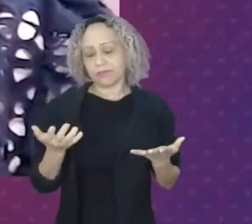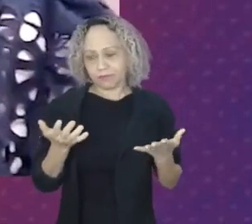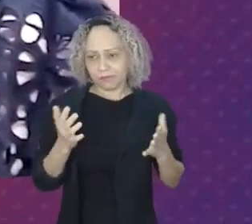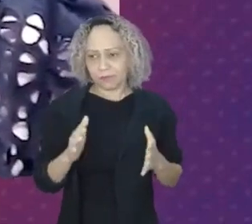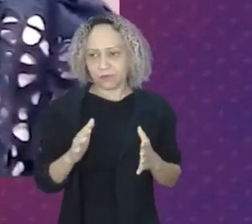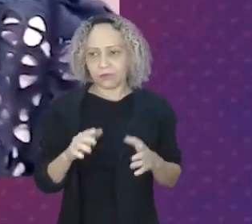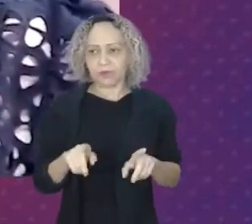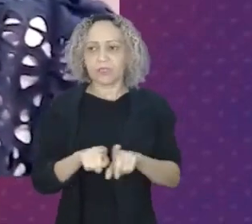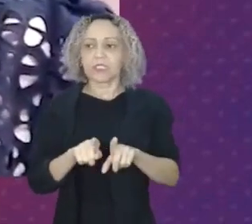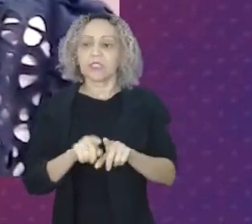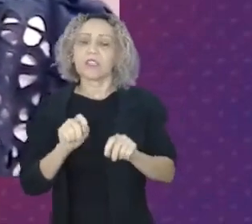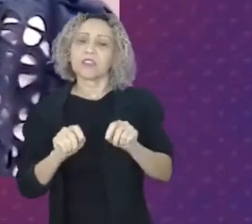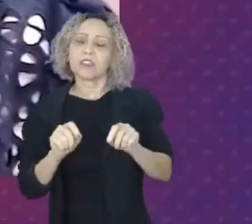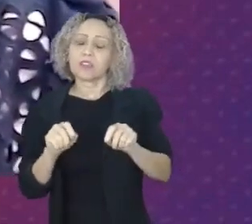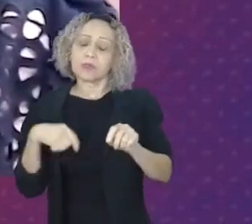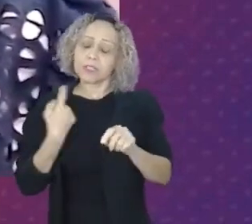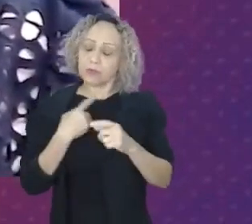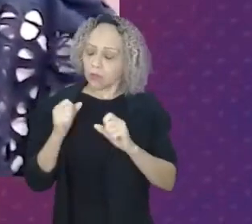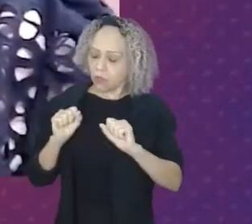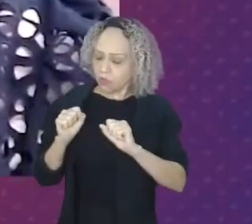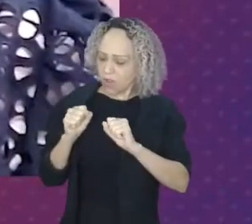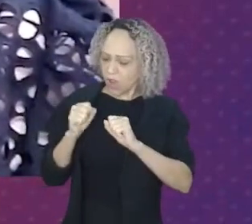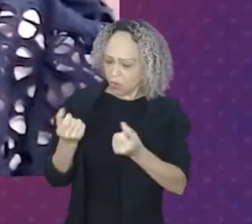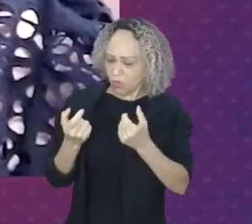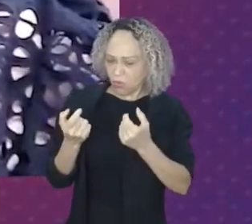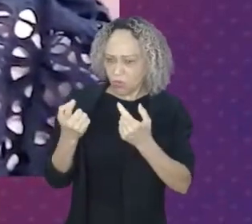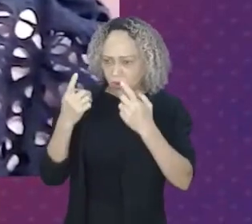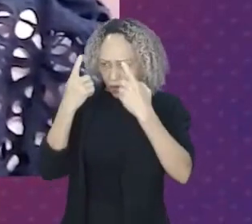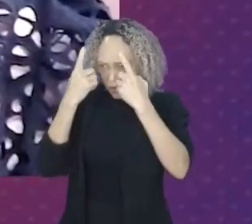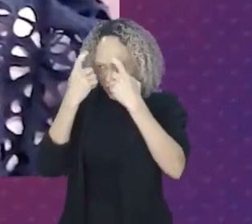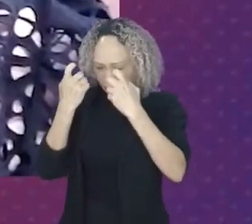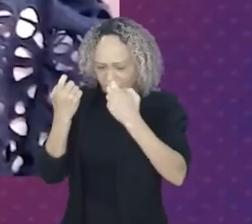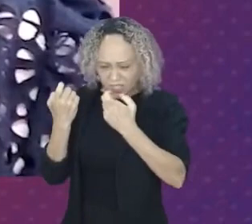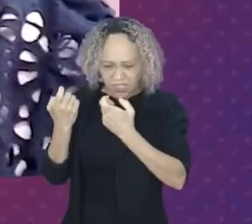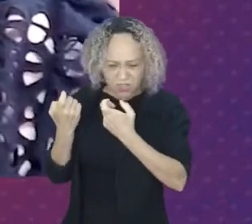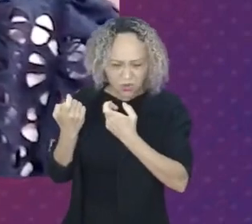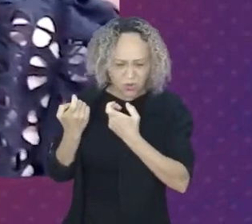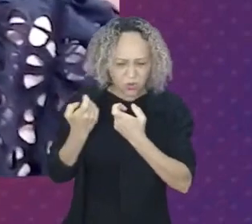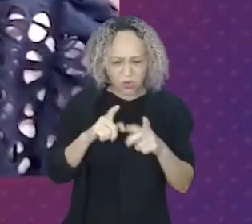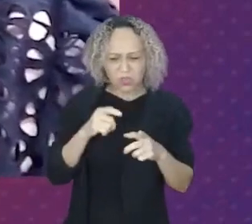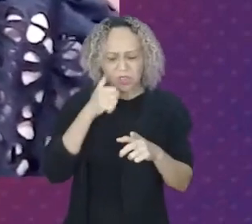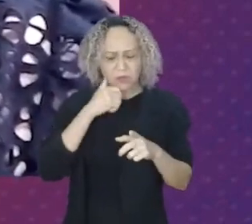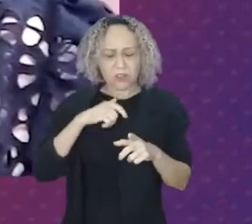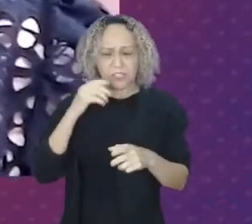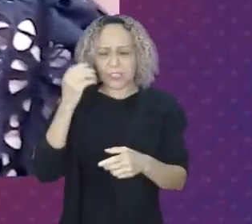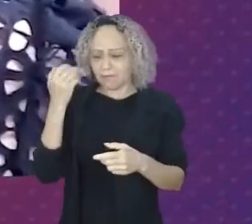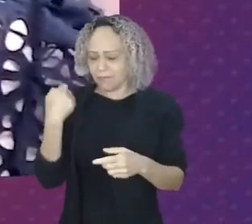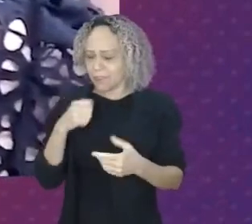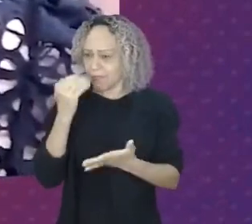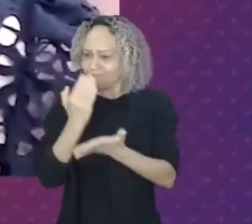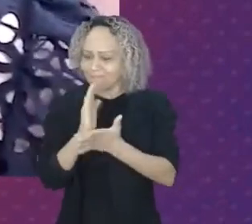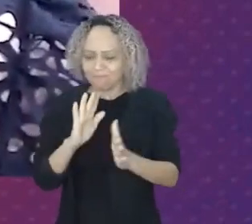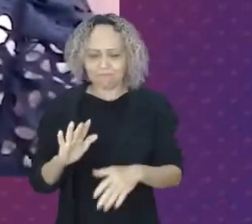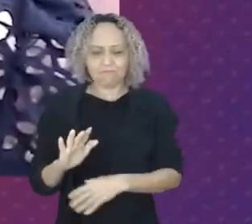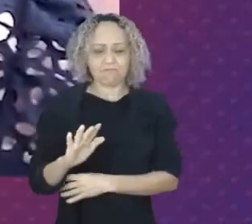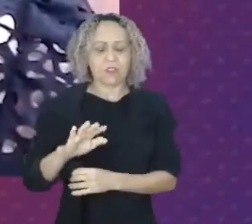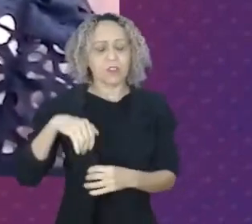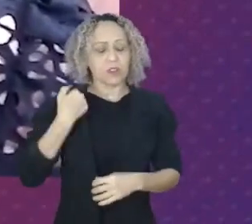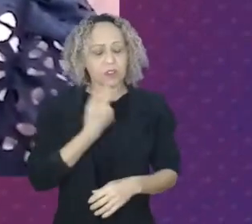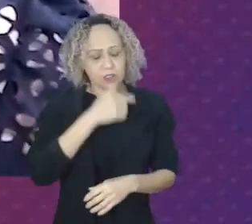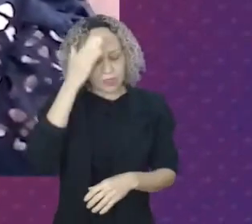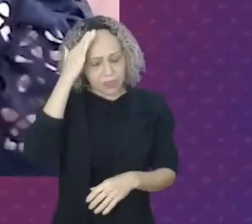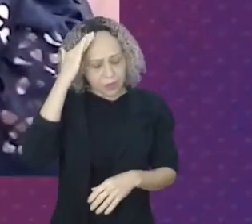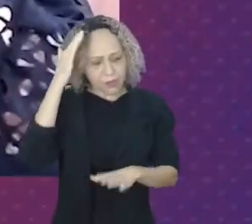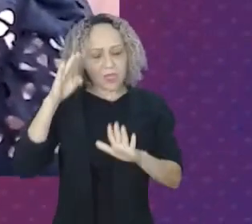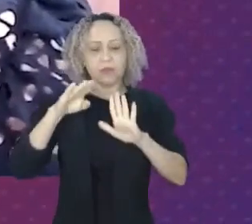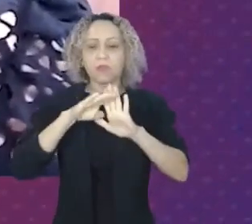da questão da violência contra a mulher, a gente saber como essa pauta dentro da sociedade nós vamos estar